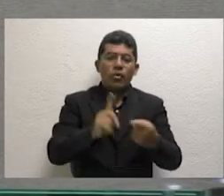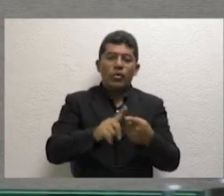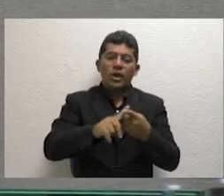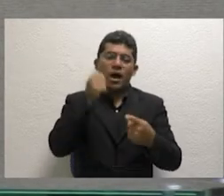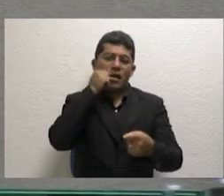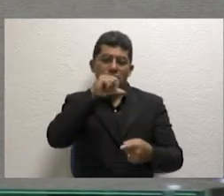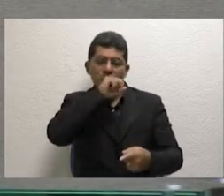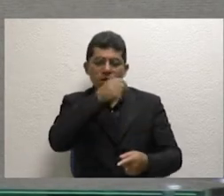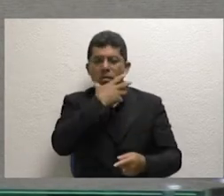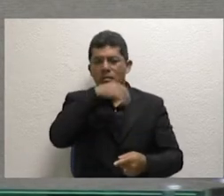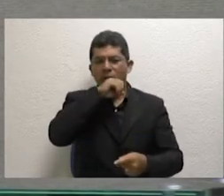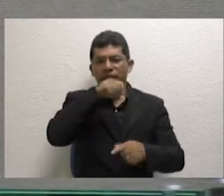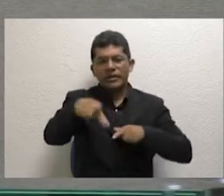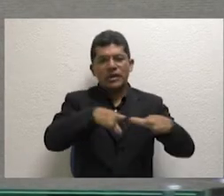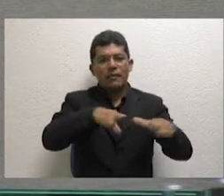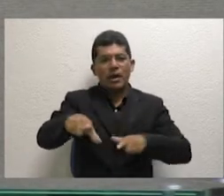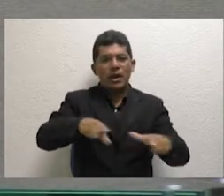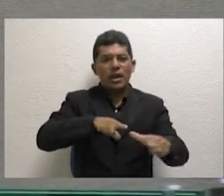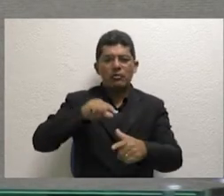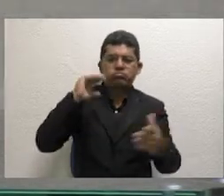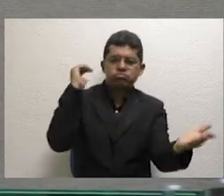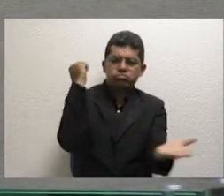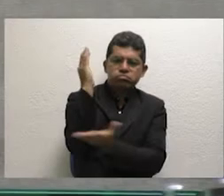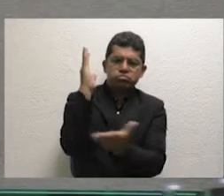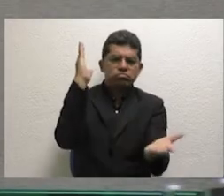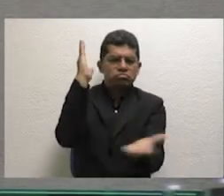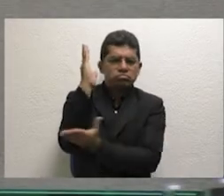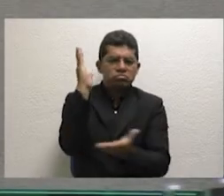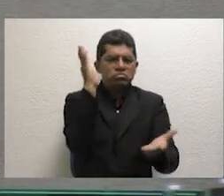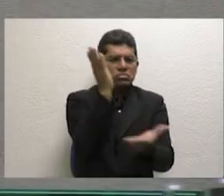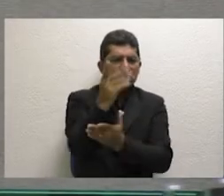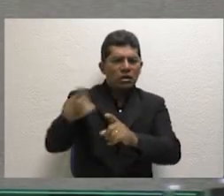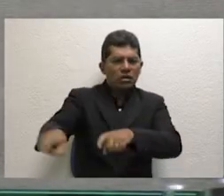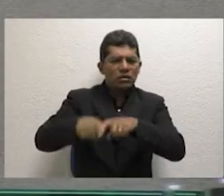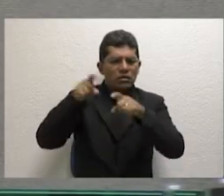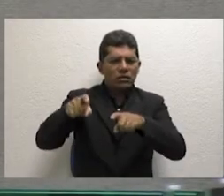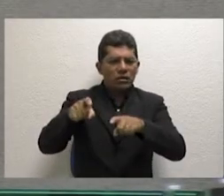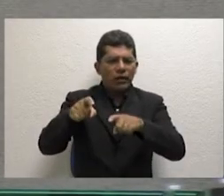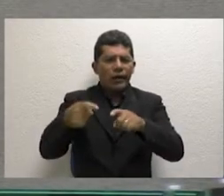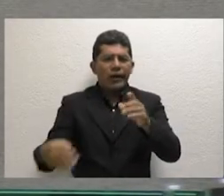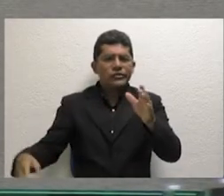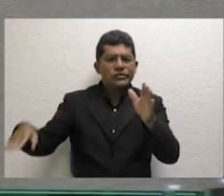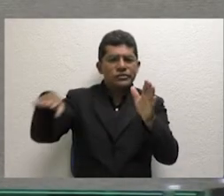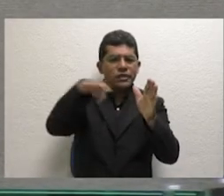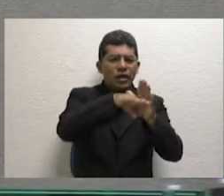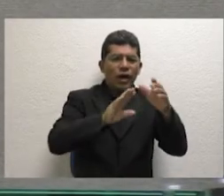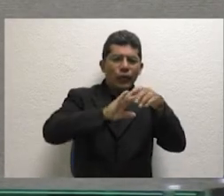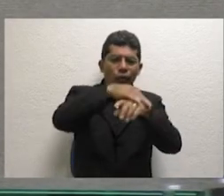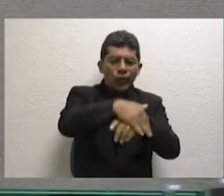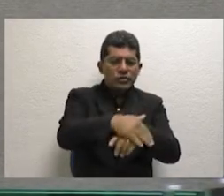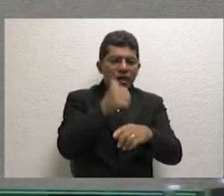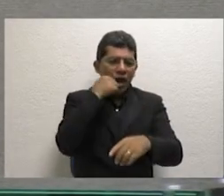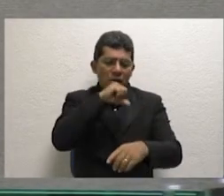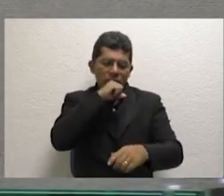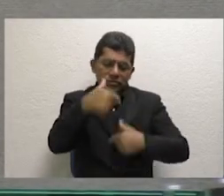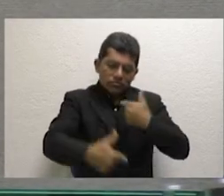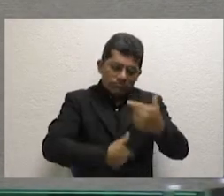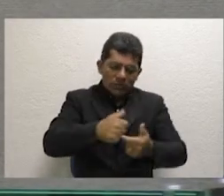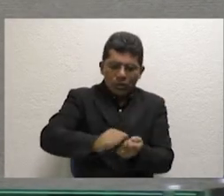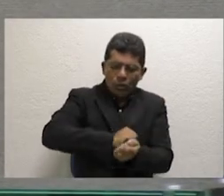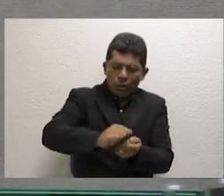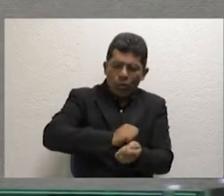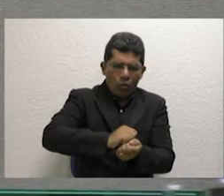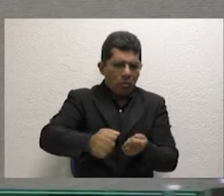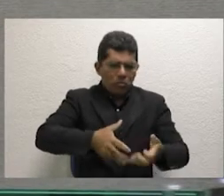marido e aquela mãe que vai para a roça com o marido quando chega a noite lava uma trouxa de roupa da família toda e começa a preparar a